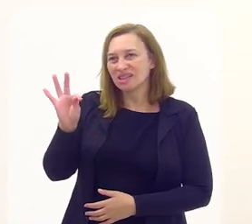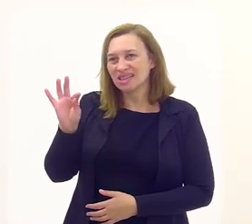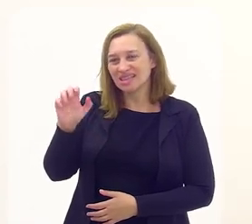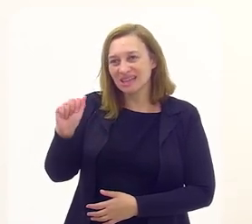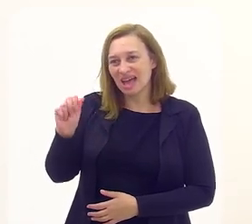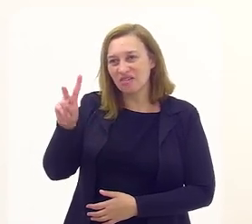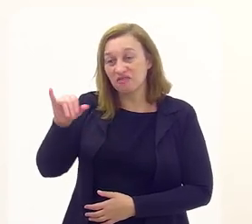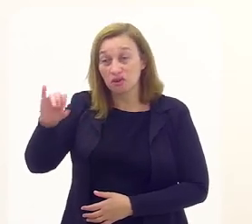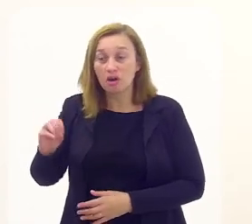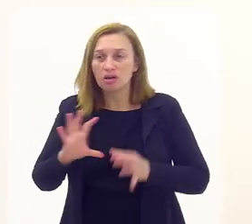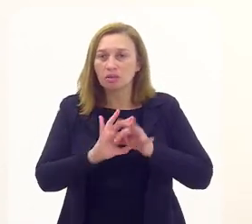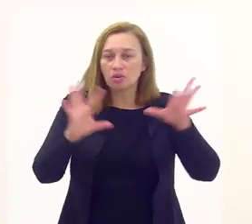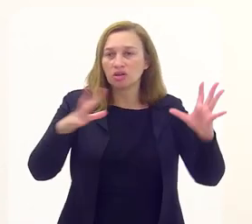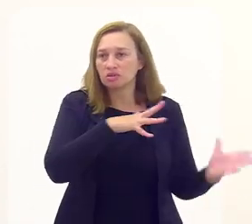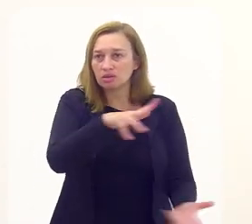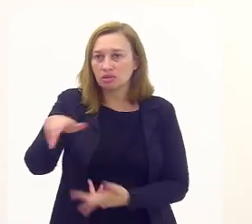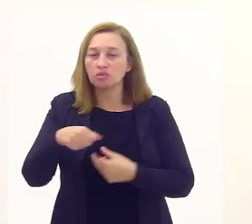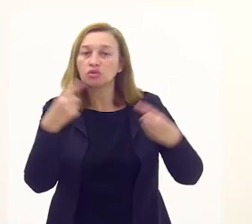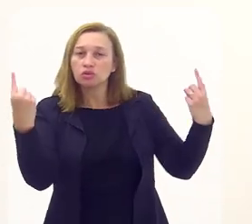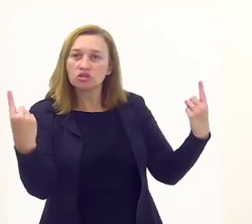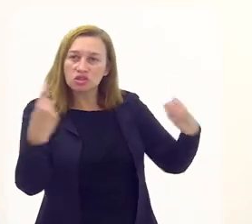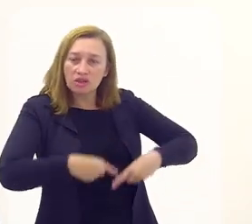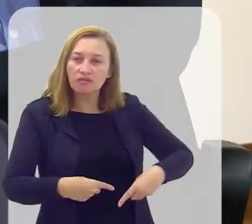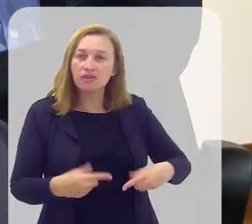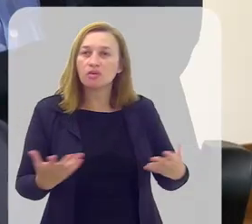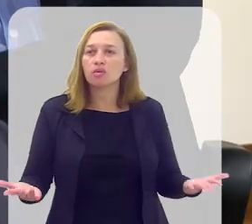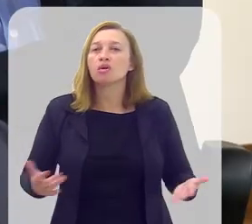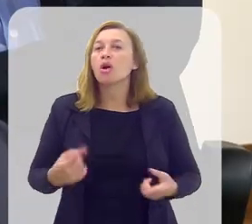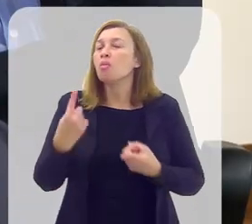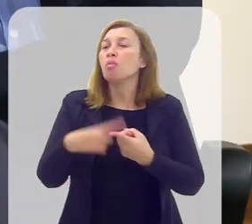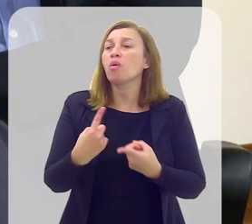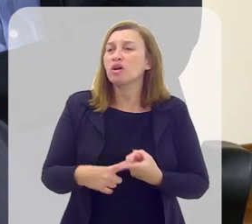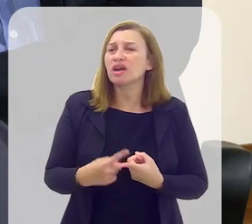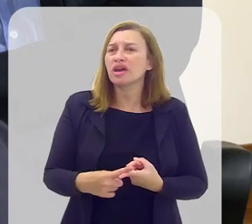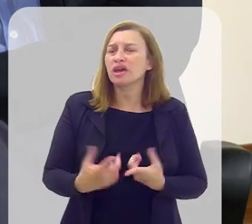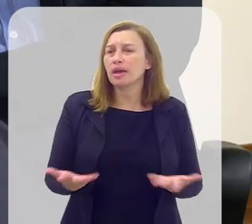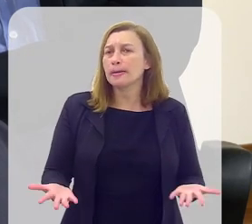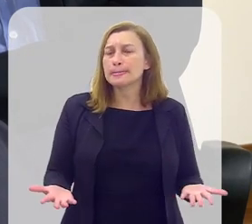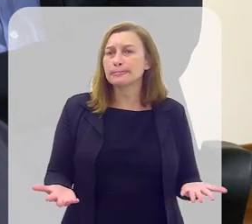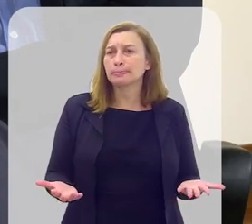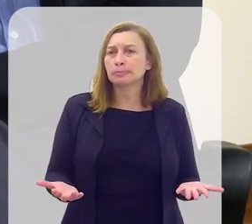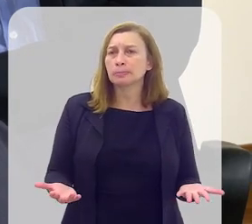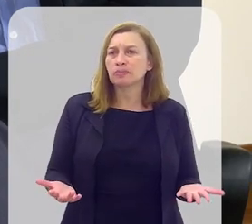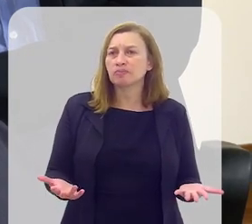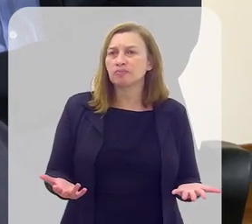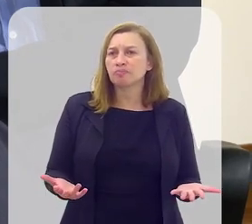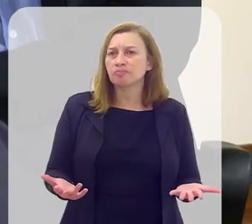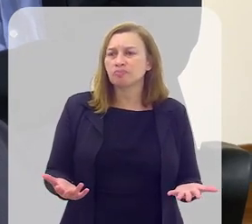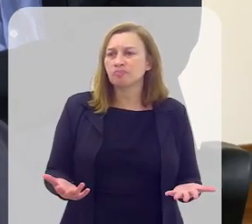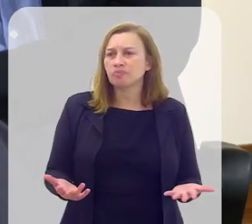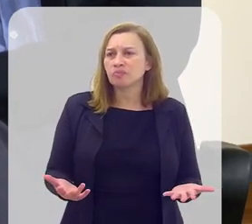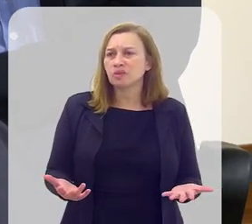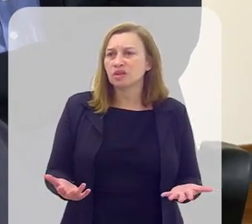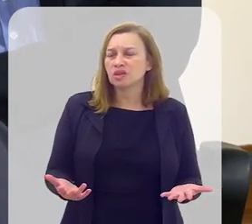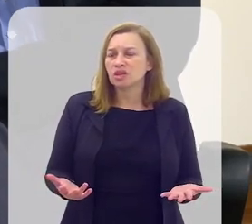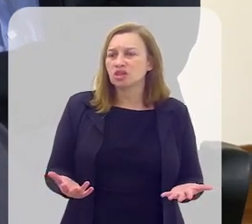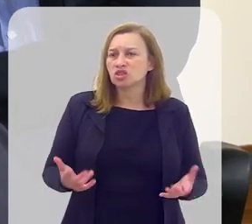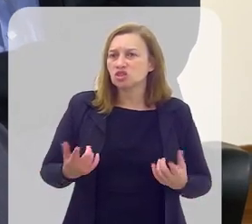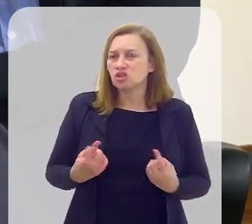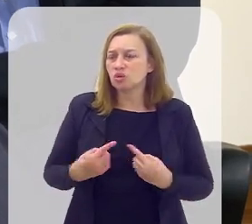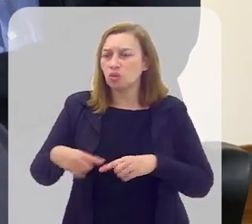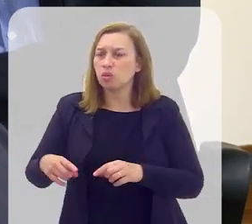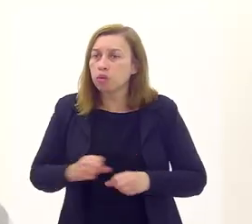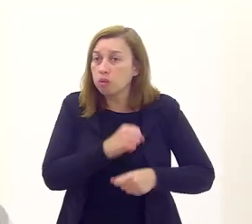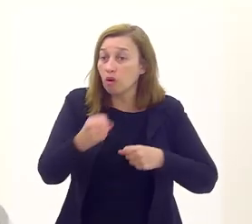Otávio, a democracia no mundo, os desafios que estão colocados, porque tentativas de usurpação do